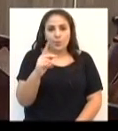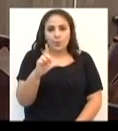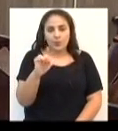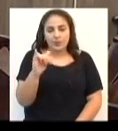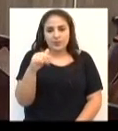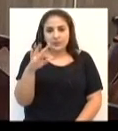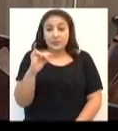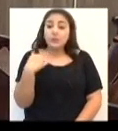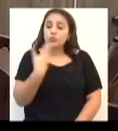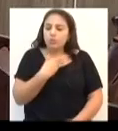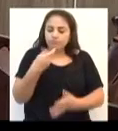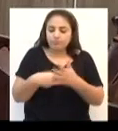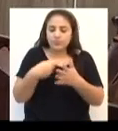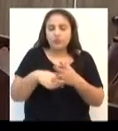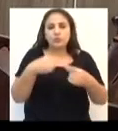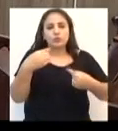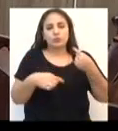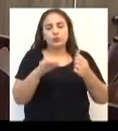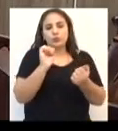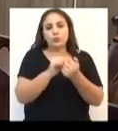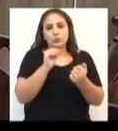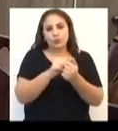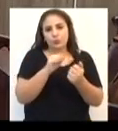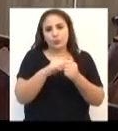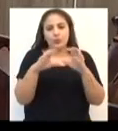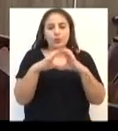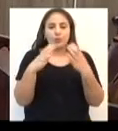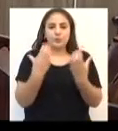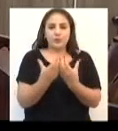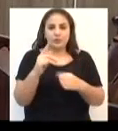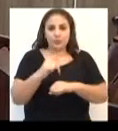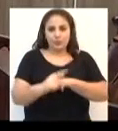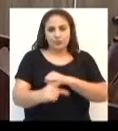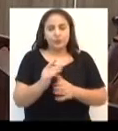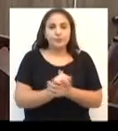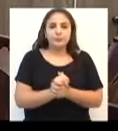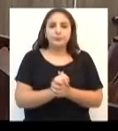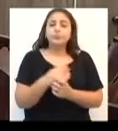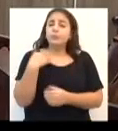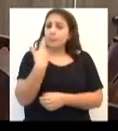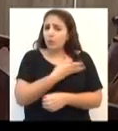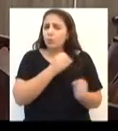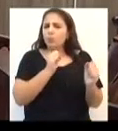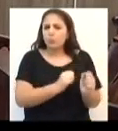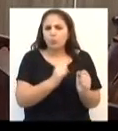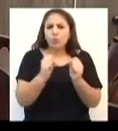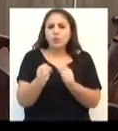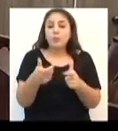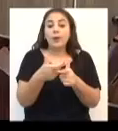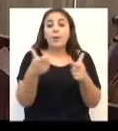nós estamos tentando discutir junto com a comunidade de Passo Fundo. Nós podemos aumentar